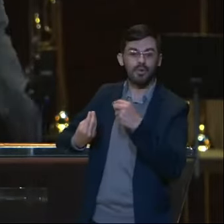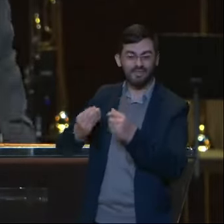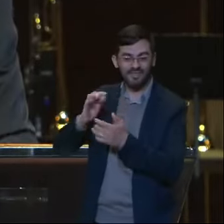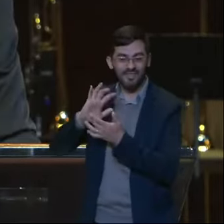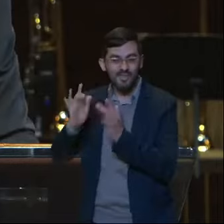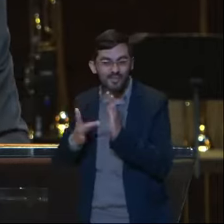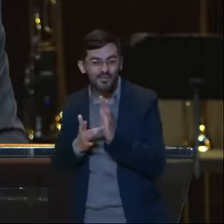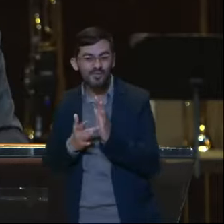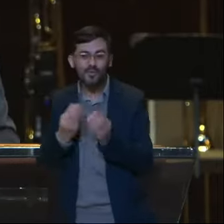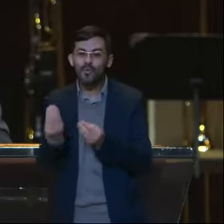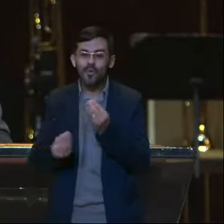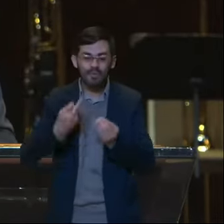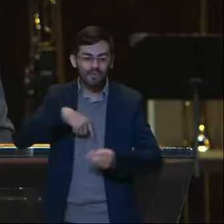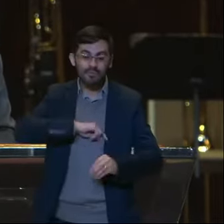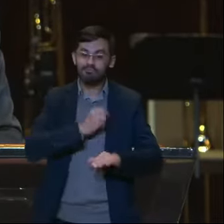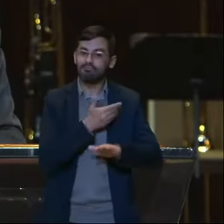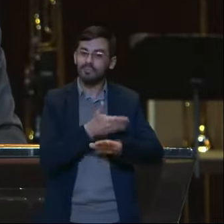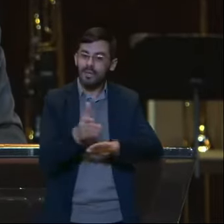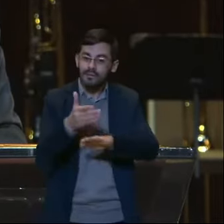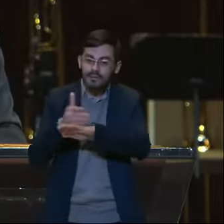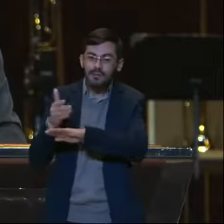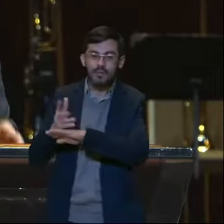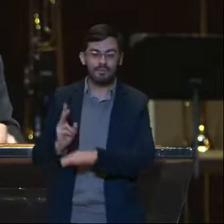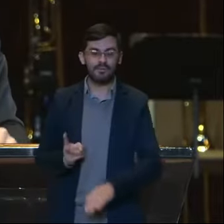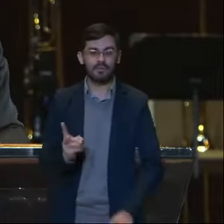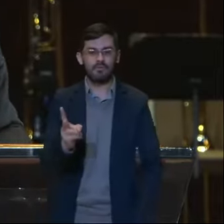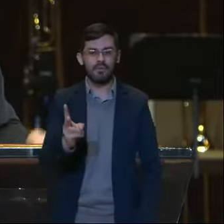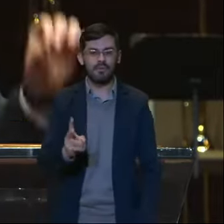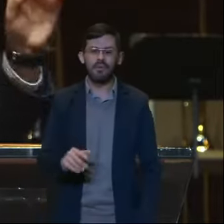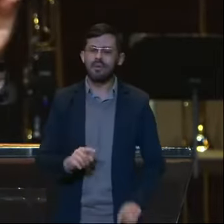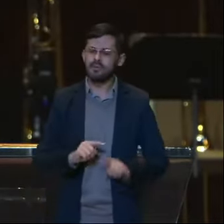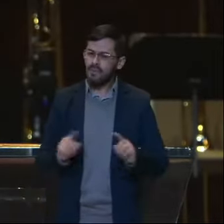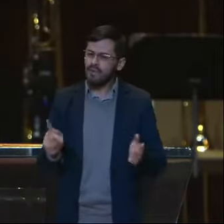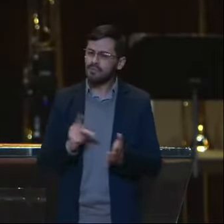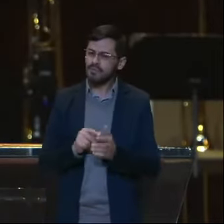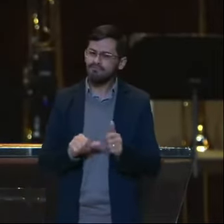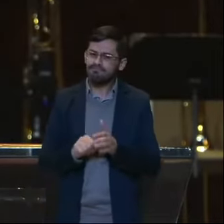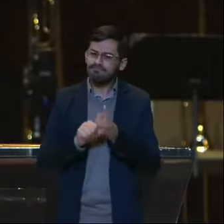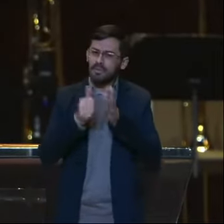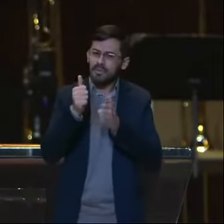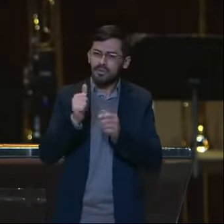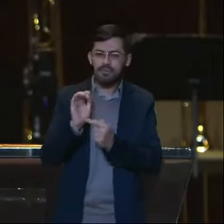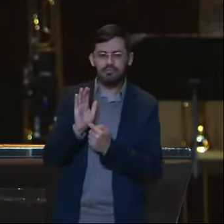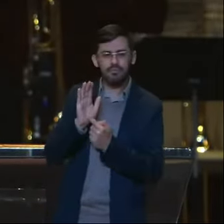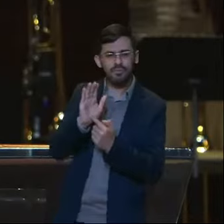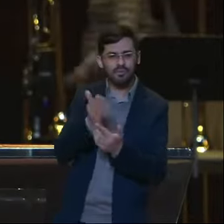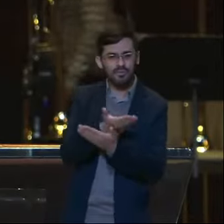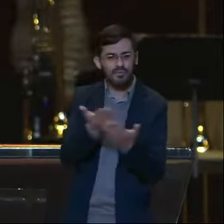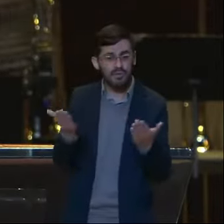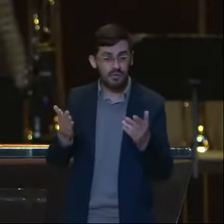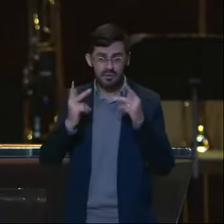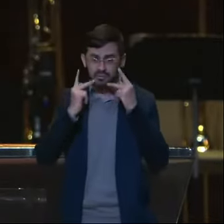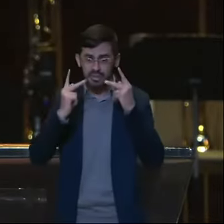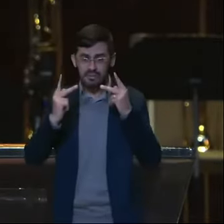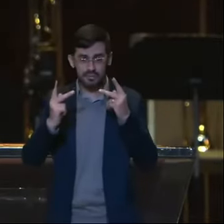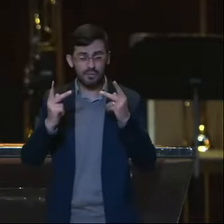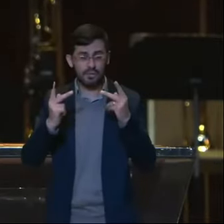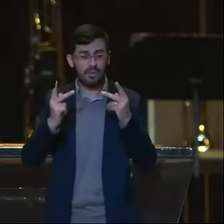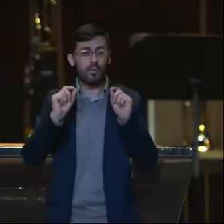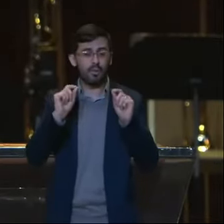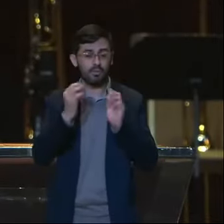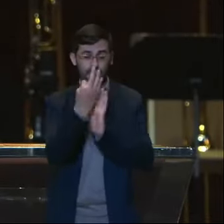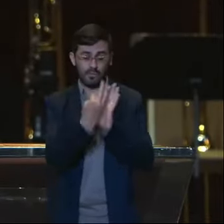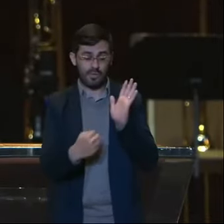por meio da forma que nós vivemos. E a primeira coisa que eu queria destacar aqui do Sermão do Monte é que